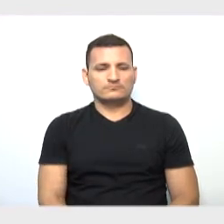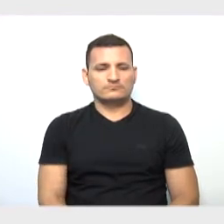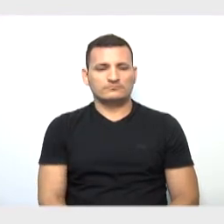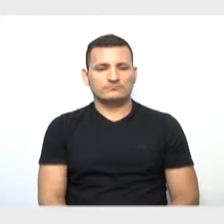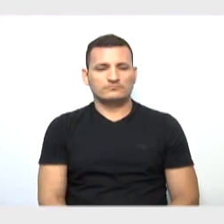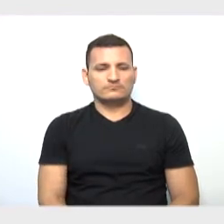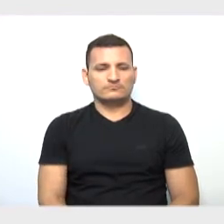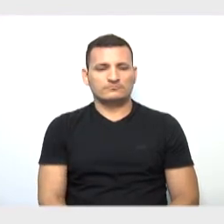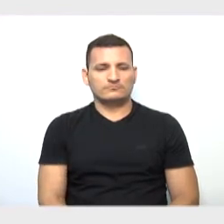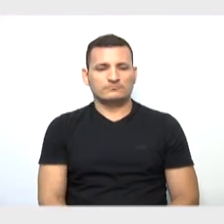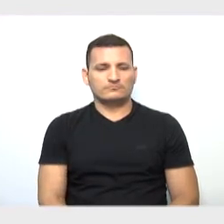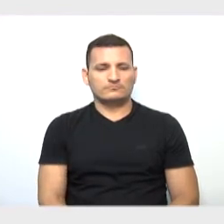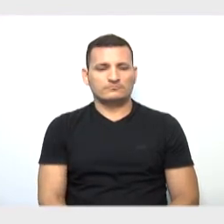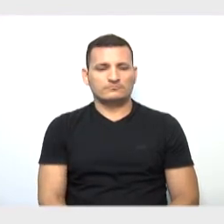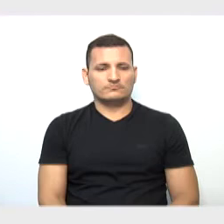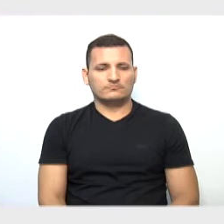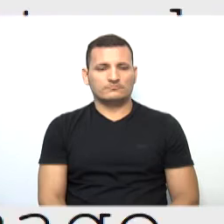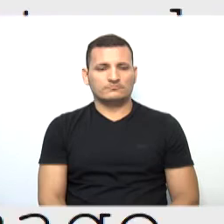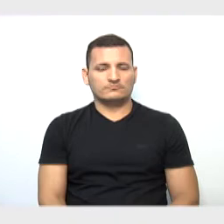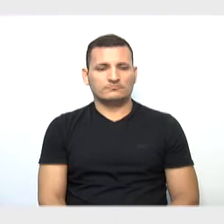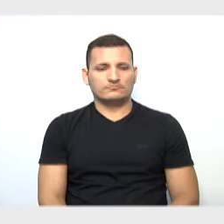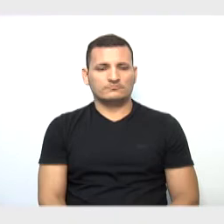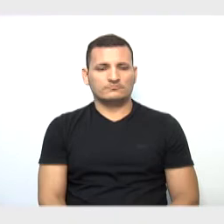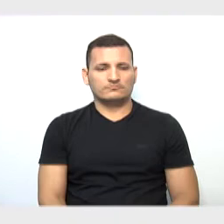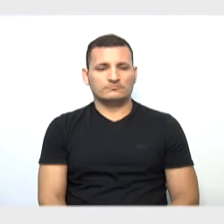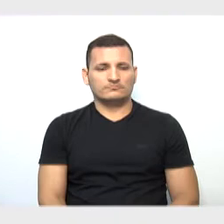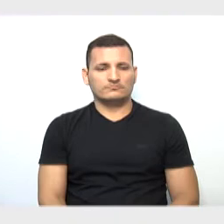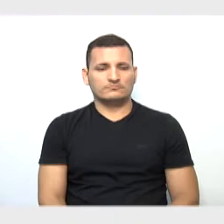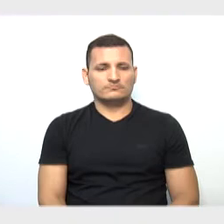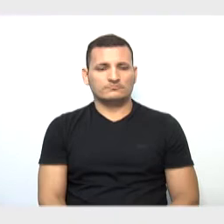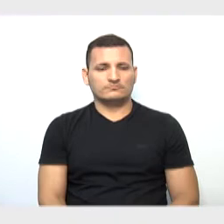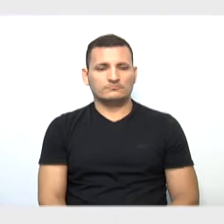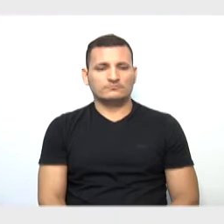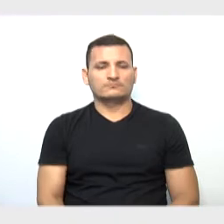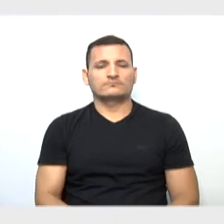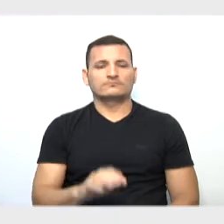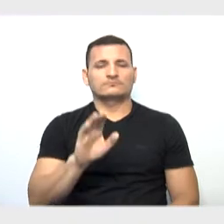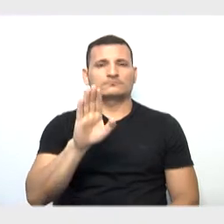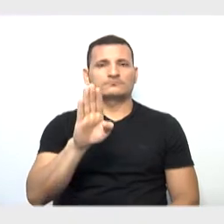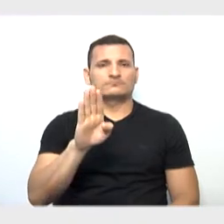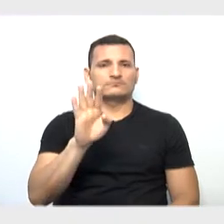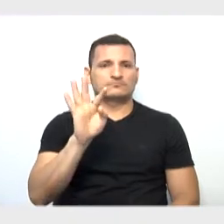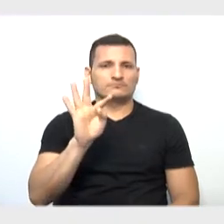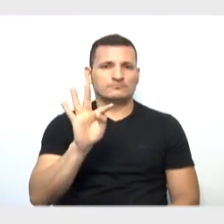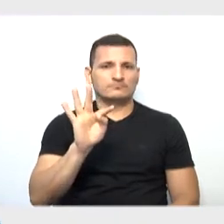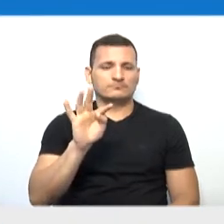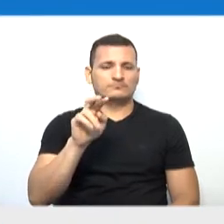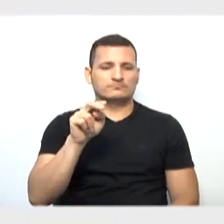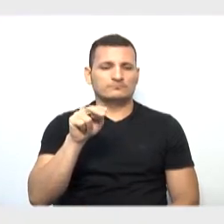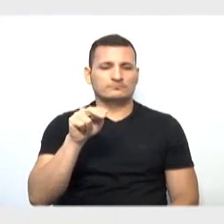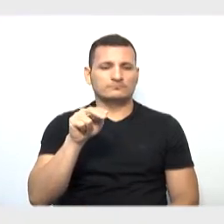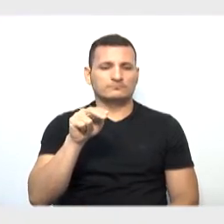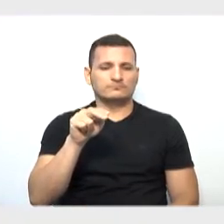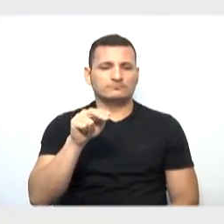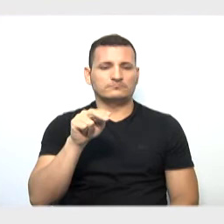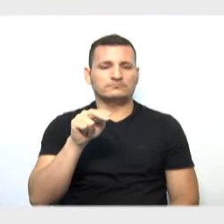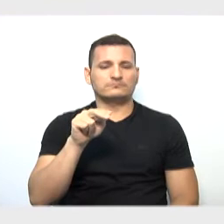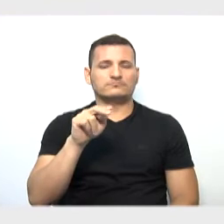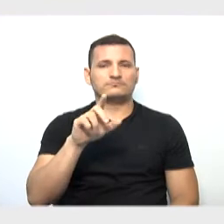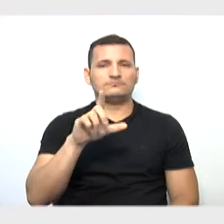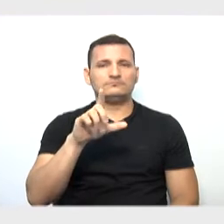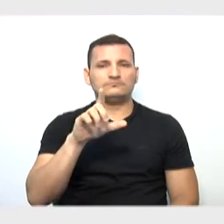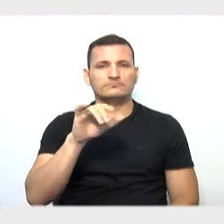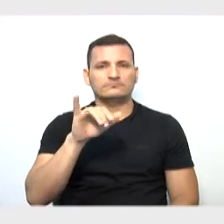apagar, né? Então eu vou classificar esse botão BTN, uma abreviação de botão,